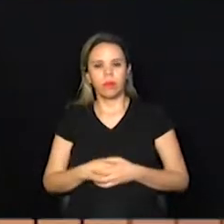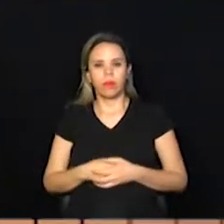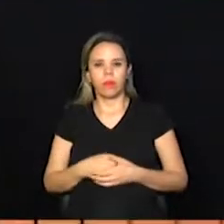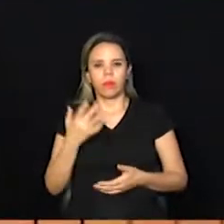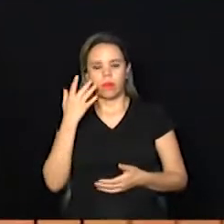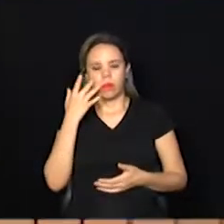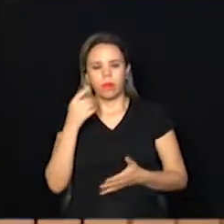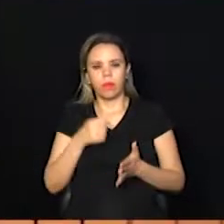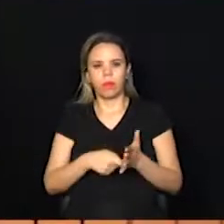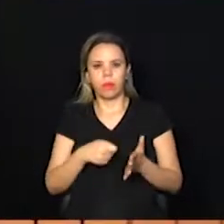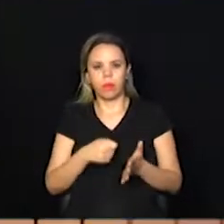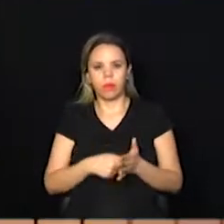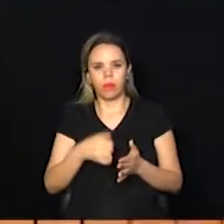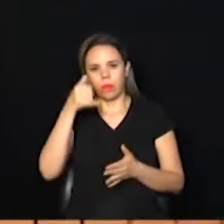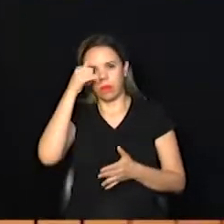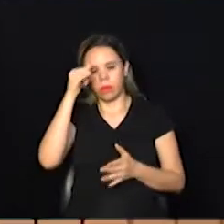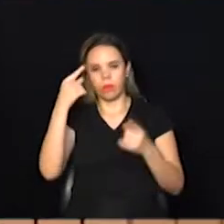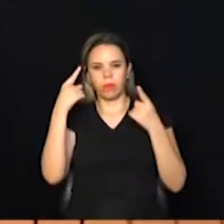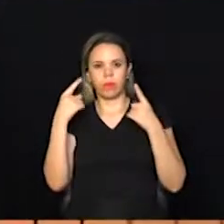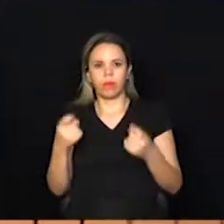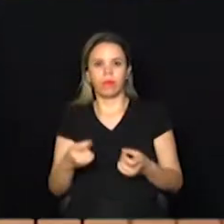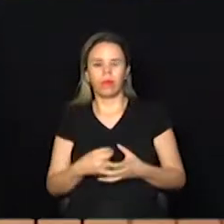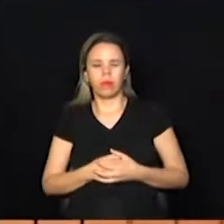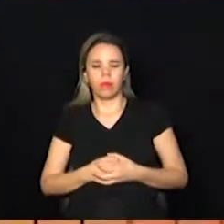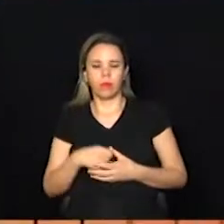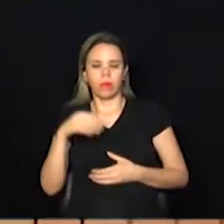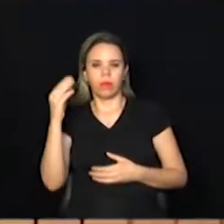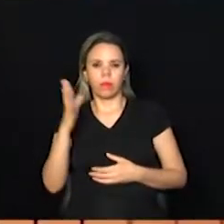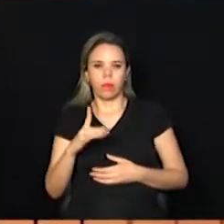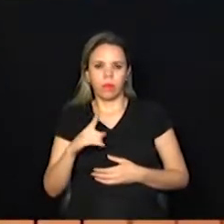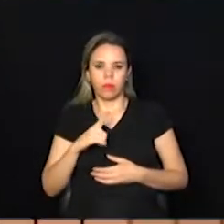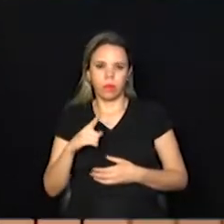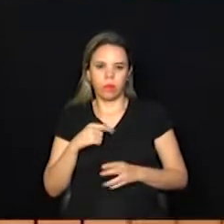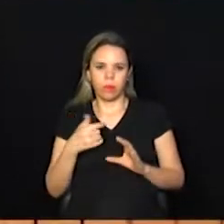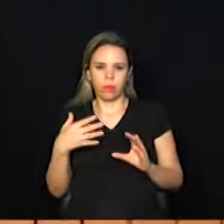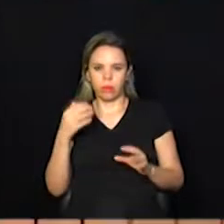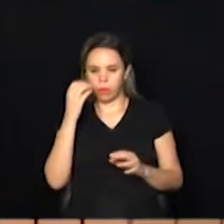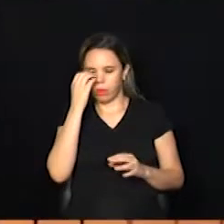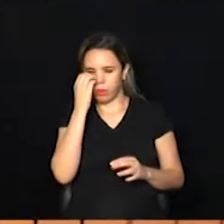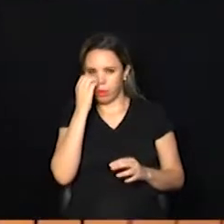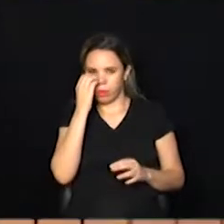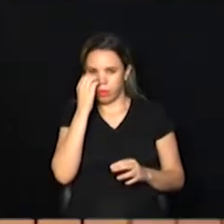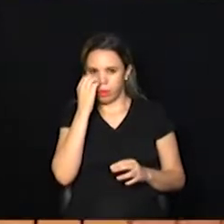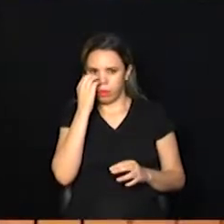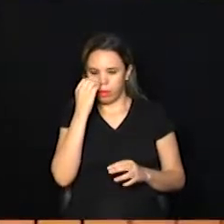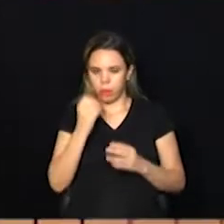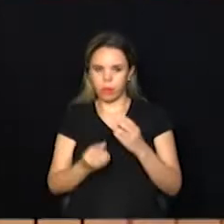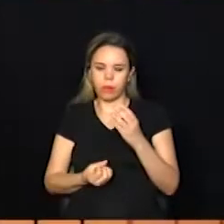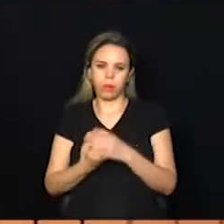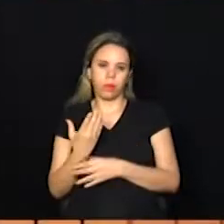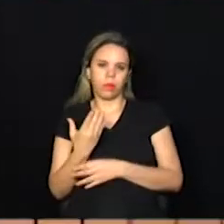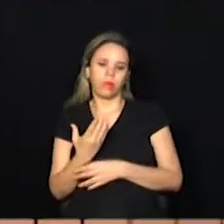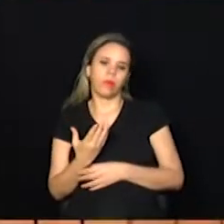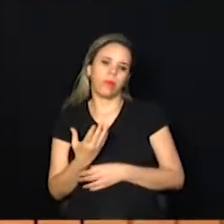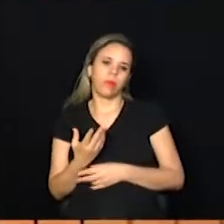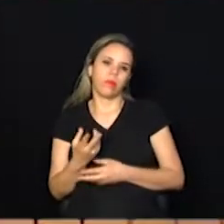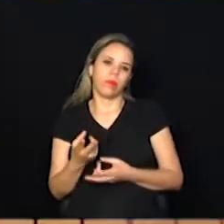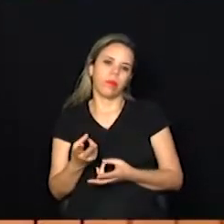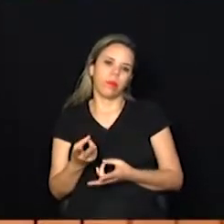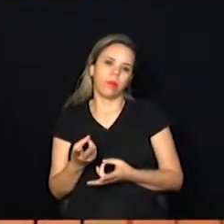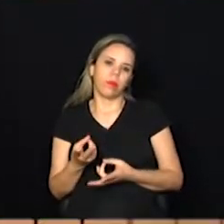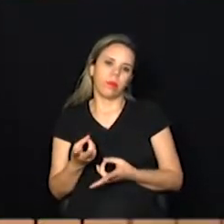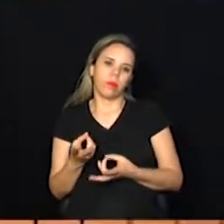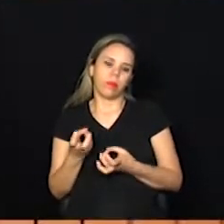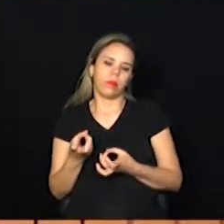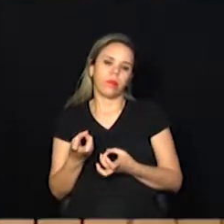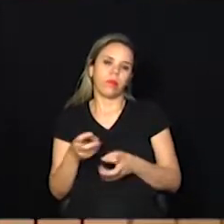questão da política de combate à violência no Brasil, ela tem essa característica. Ela surge com o olhar dos